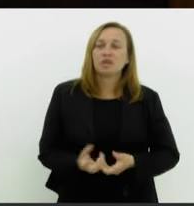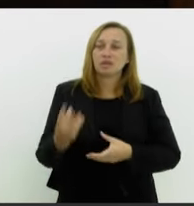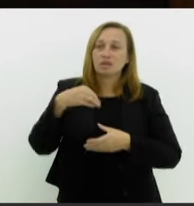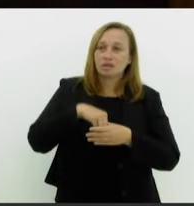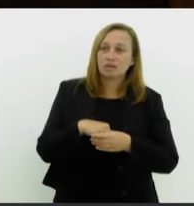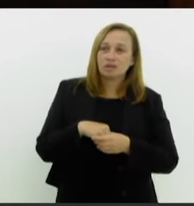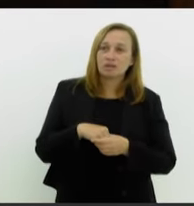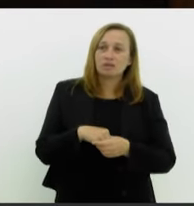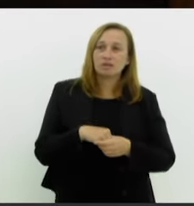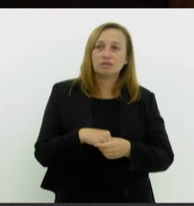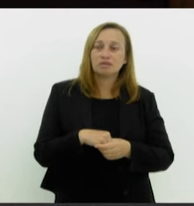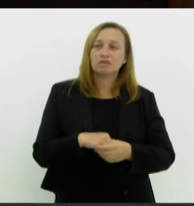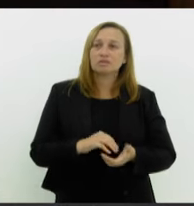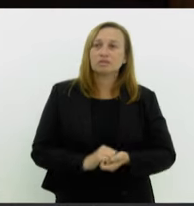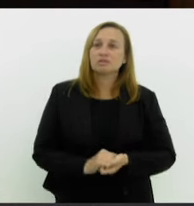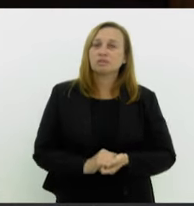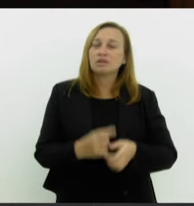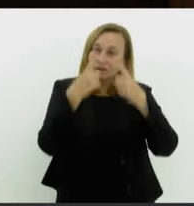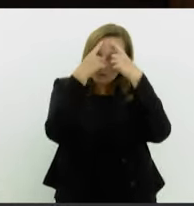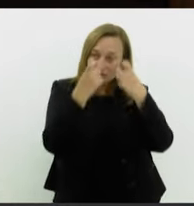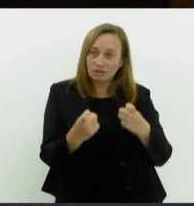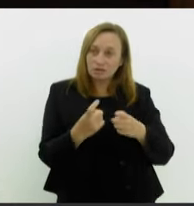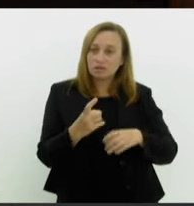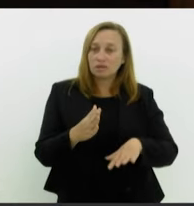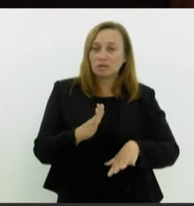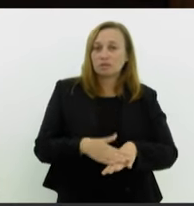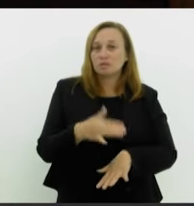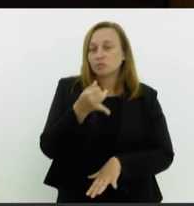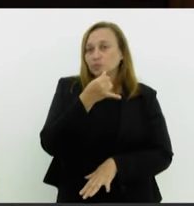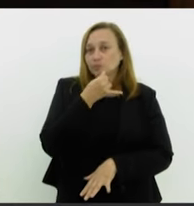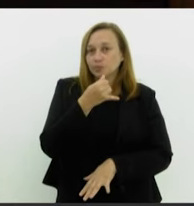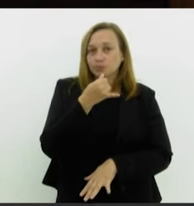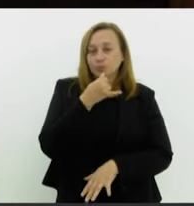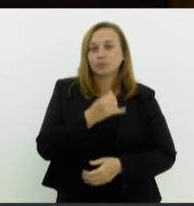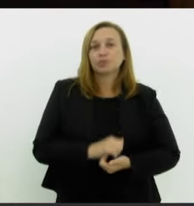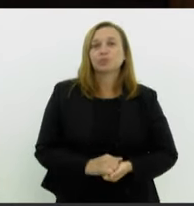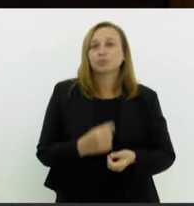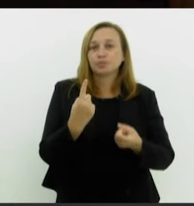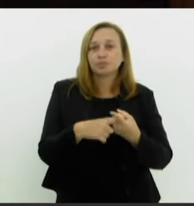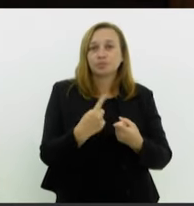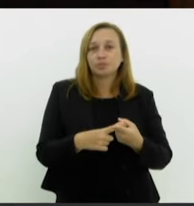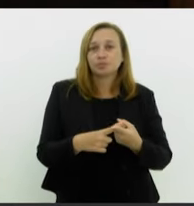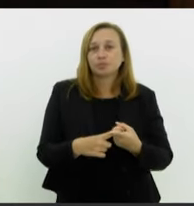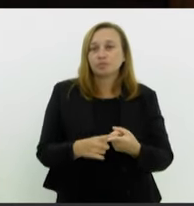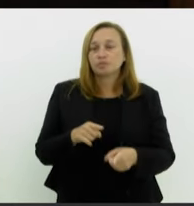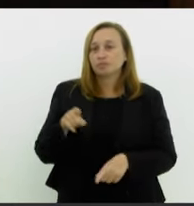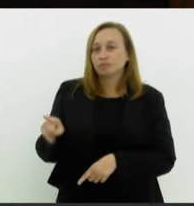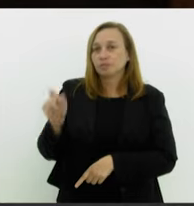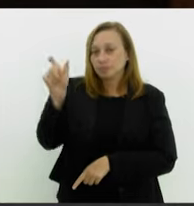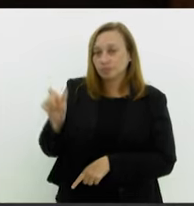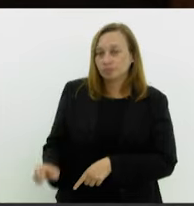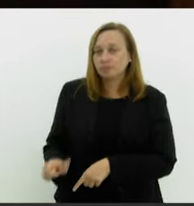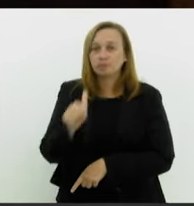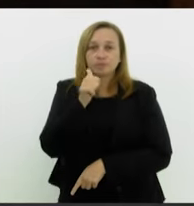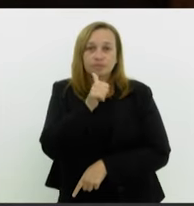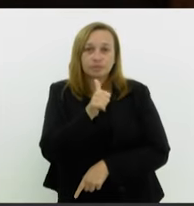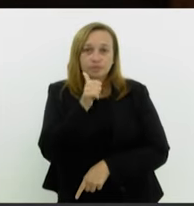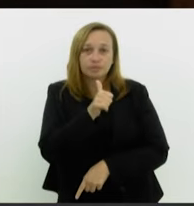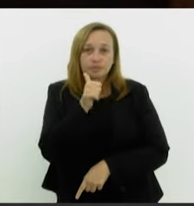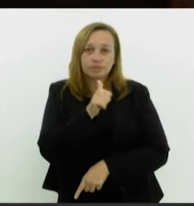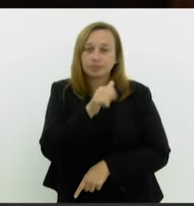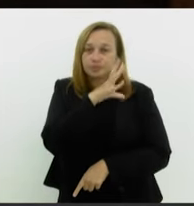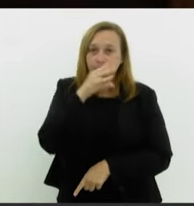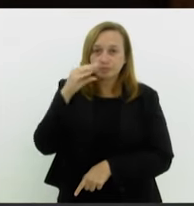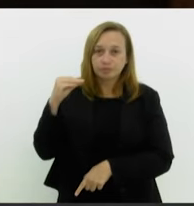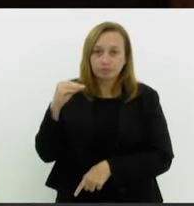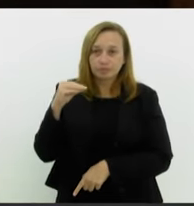do seu âmago é a violência uma das mais perversas porque é quando essa mulher essa menina essa adolescente